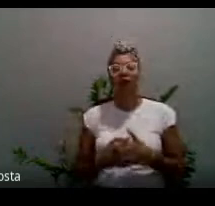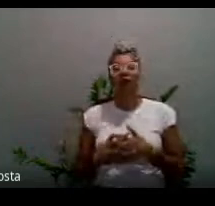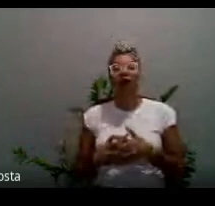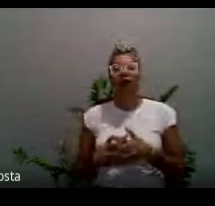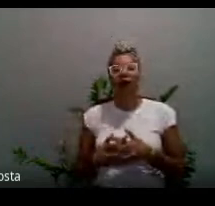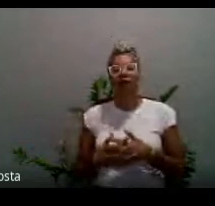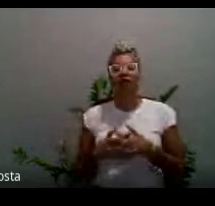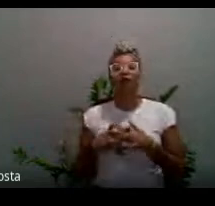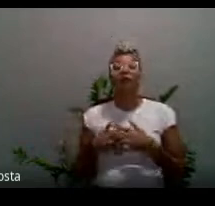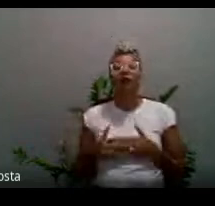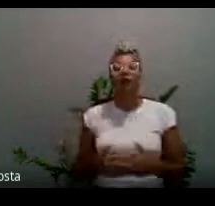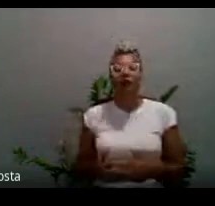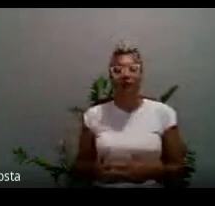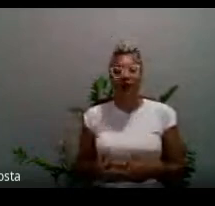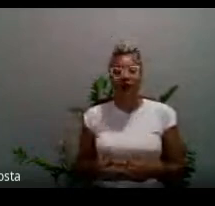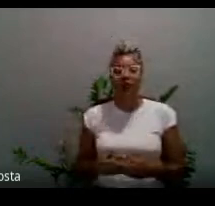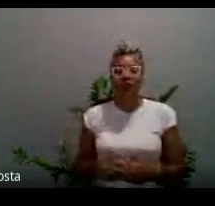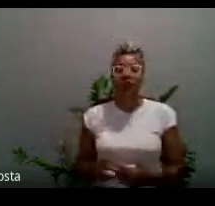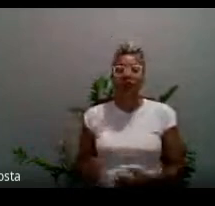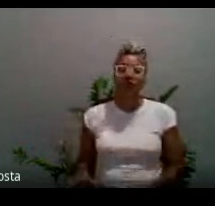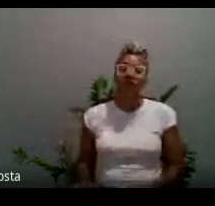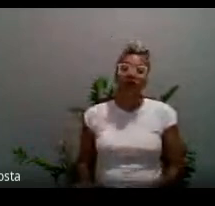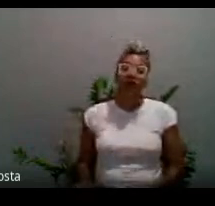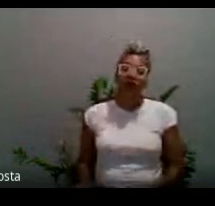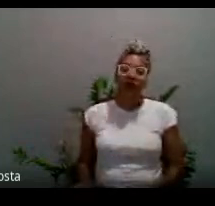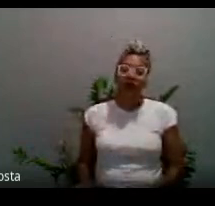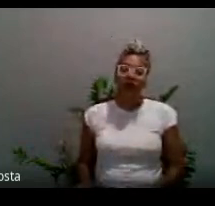e listamos problemas a serem solucionados.